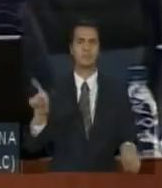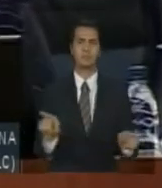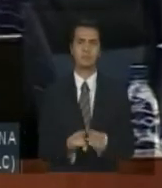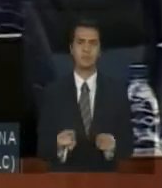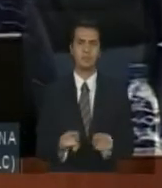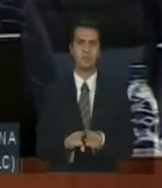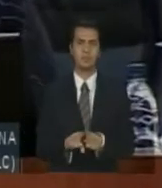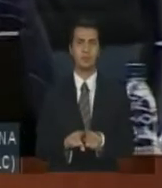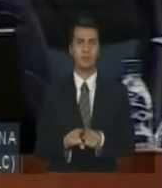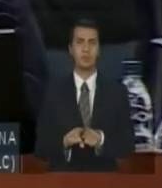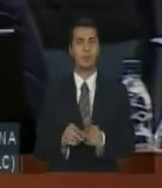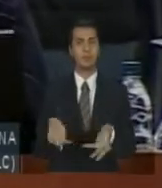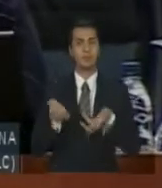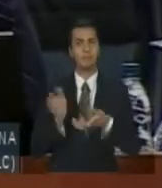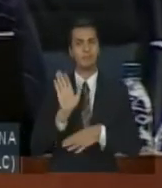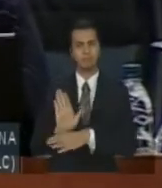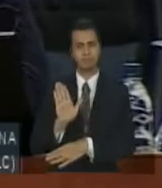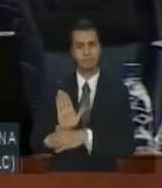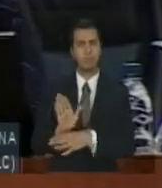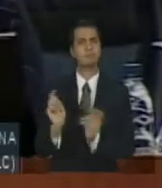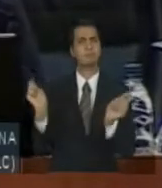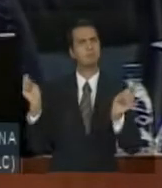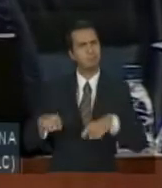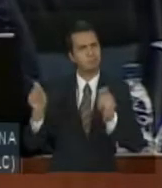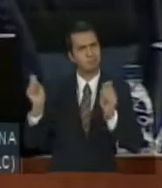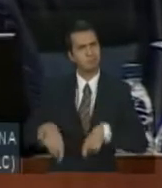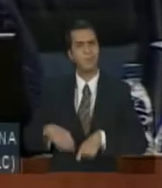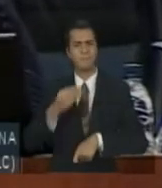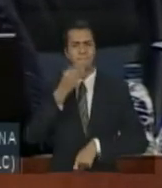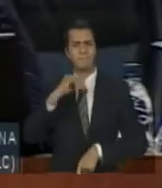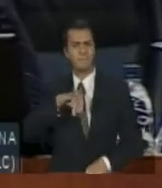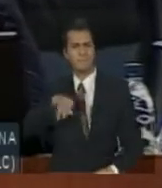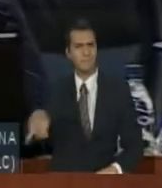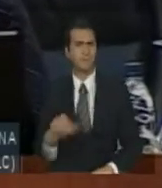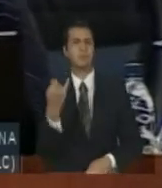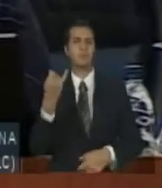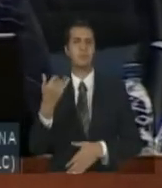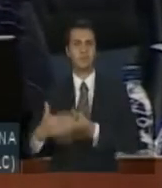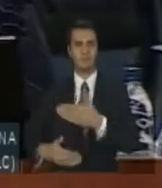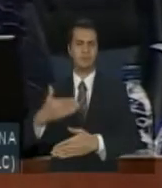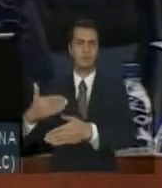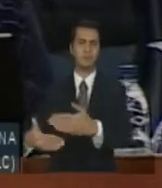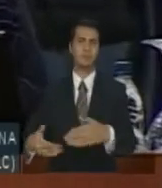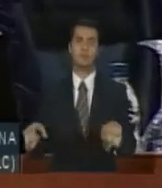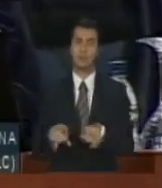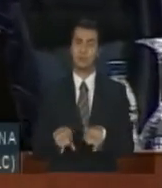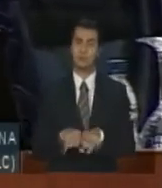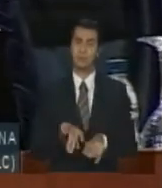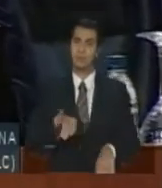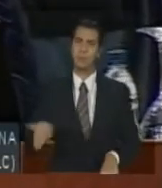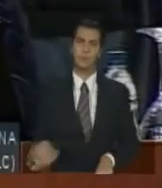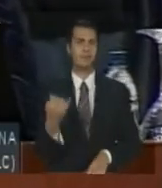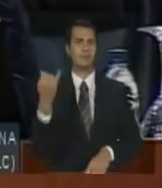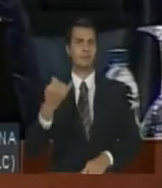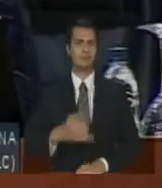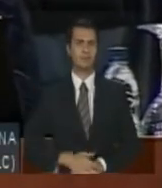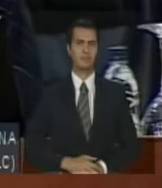a sua capacidade de ter oportunidades e de aproveitar